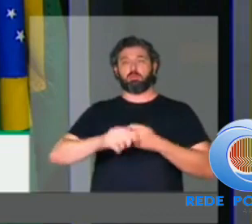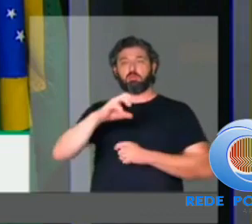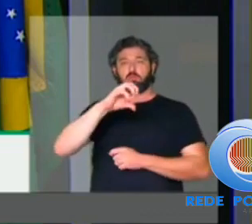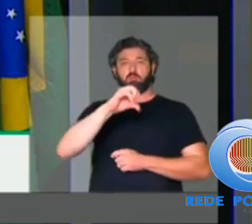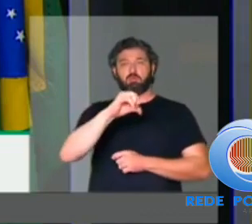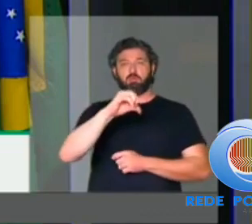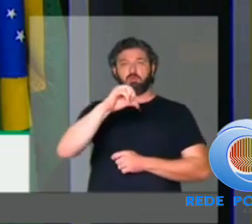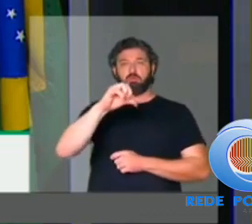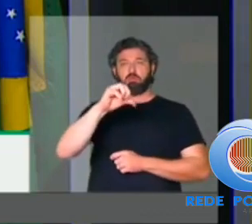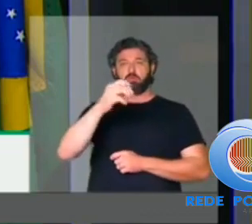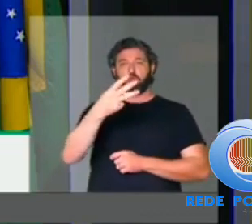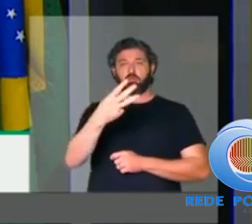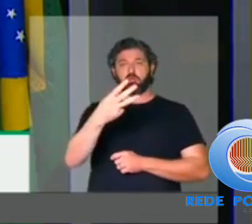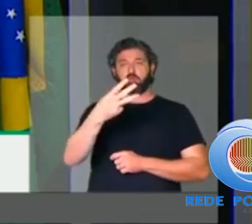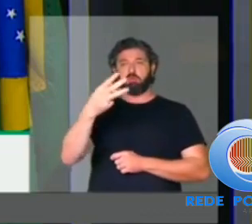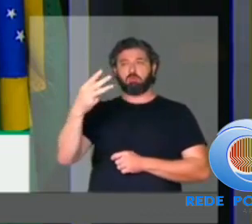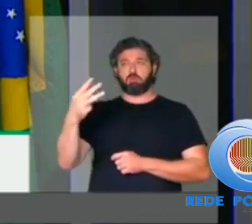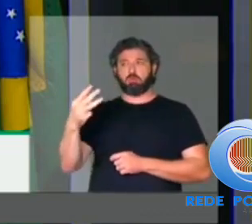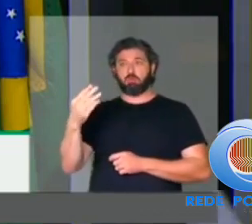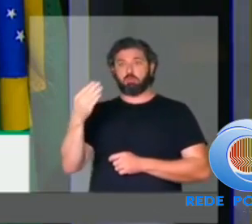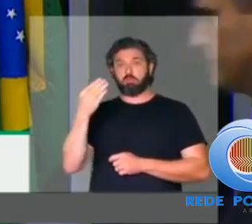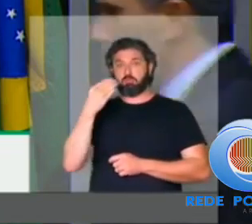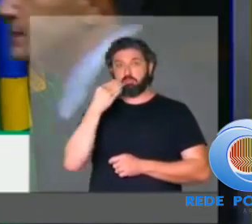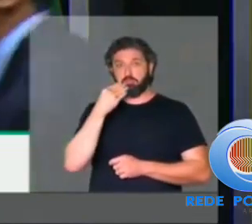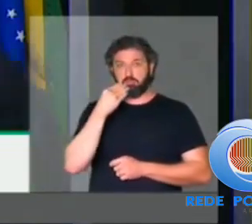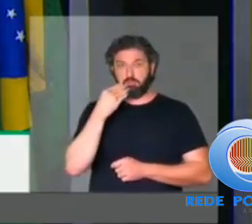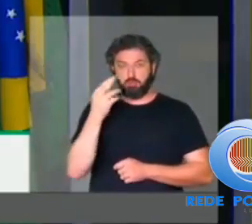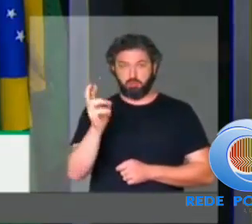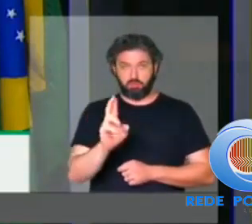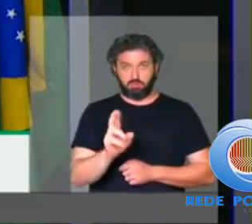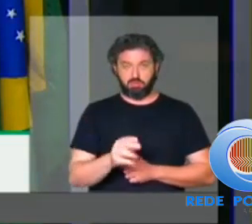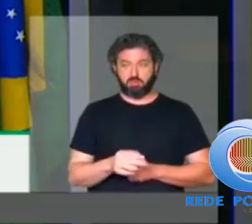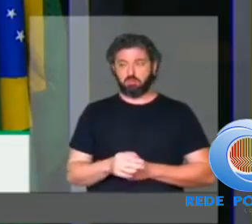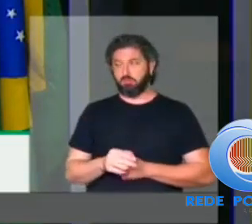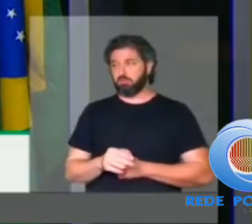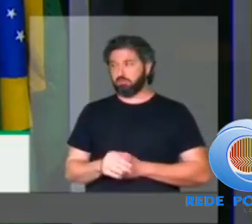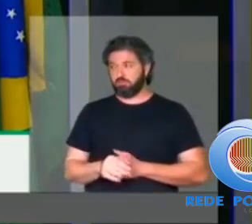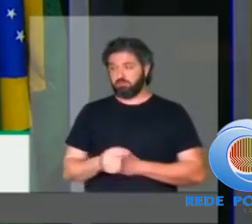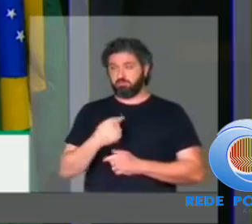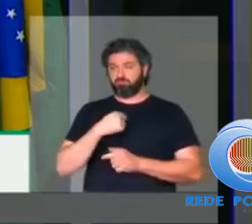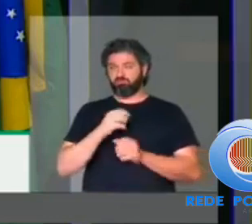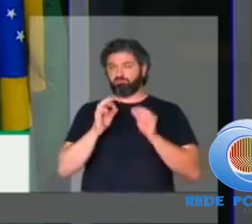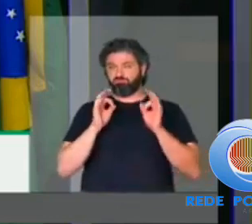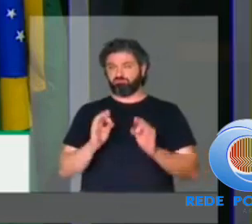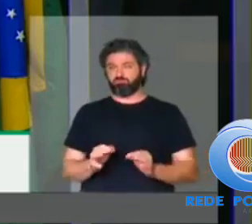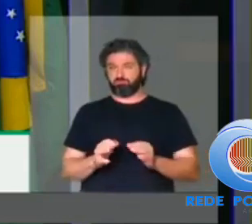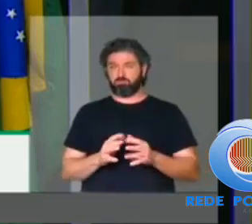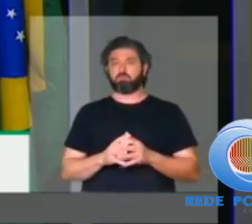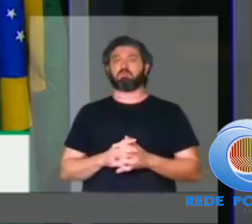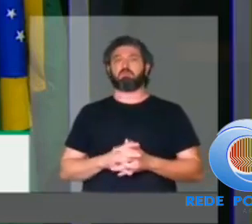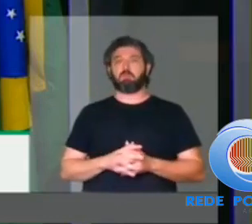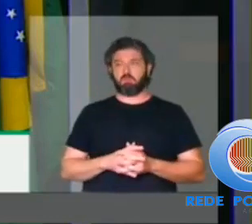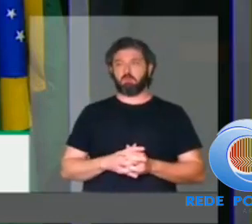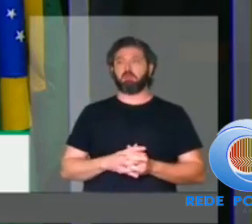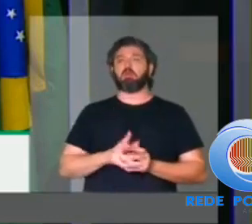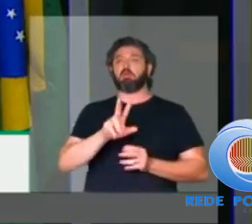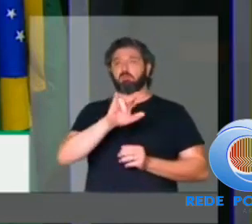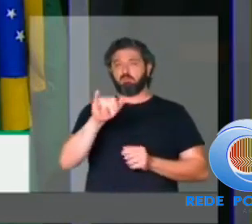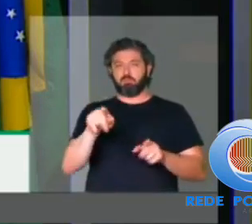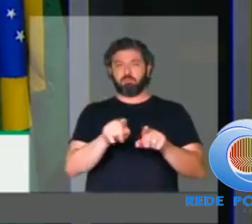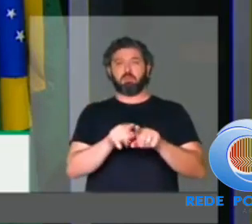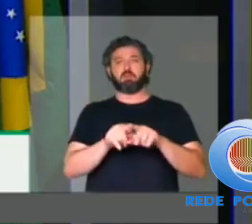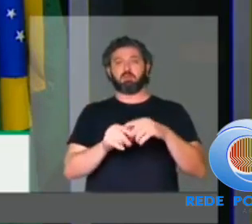de 933 bilhões de reais. Tenho certeza que ela será